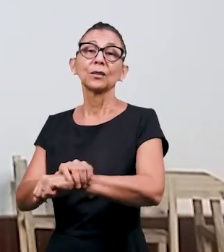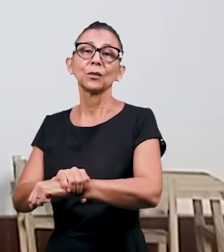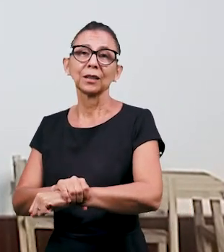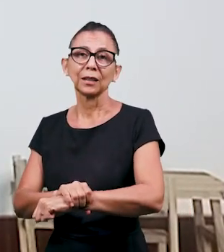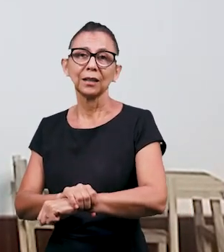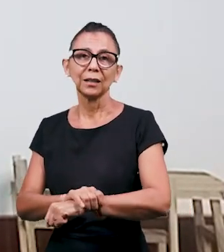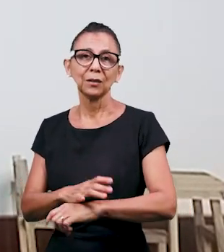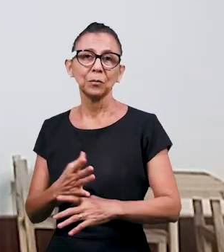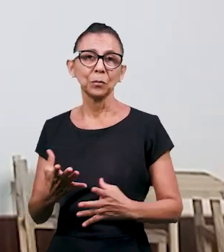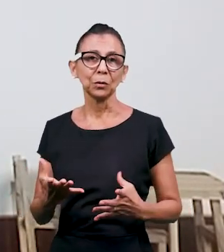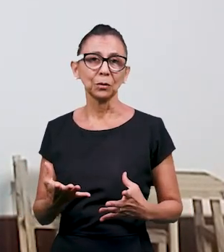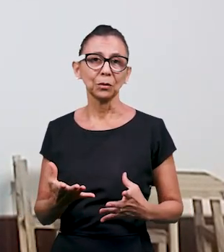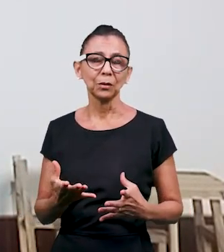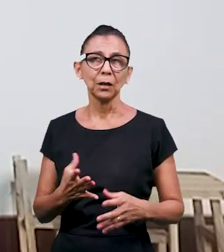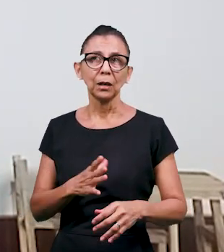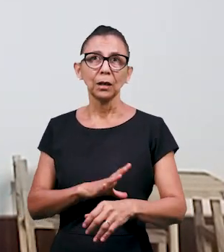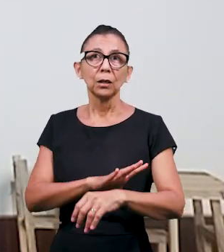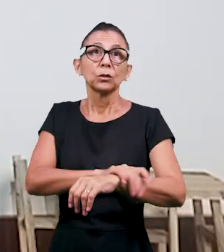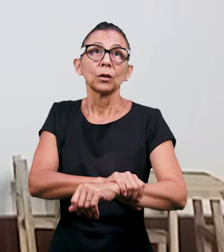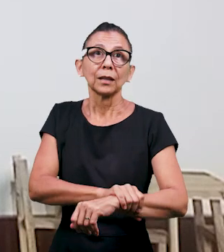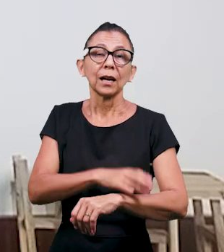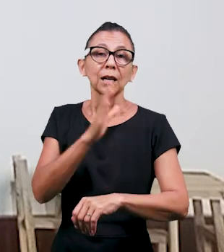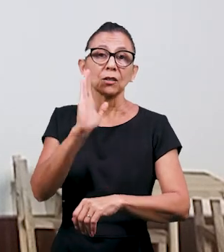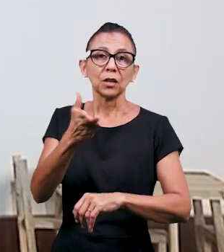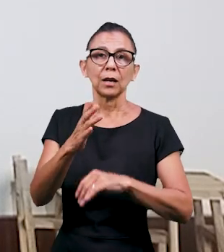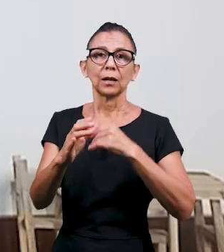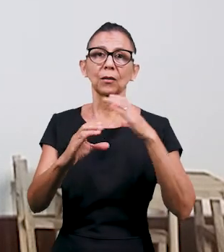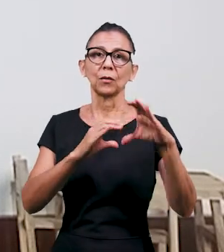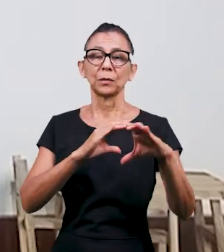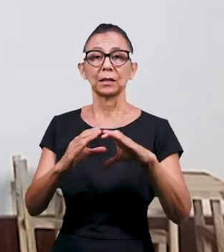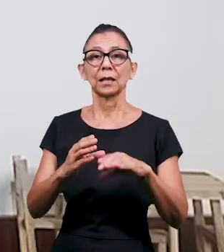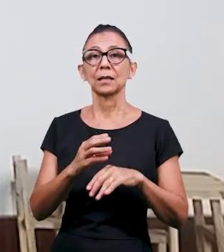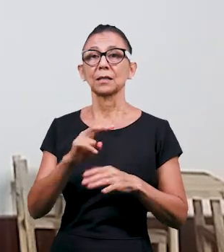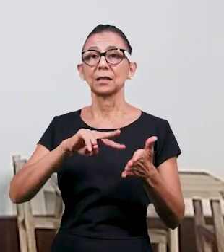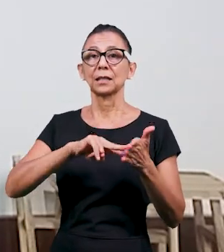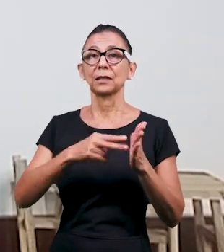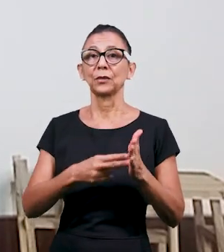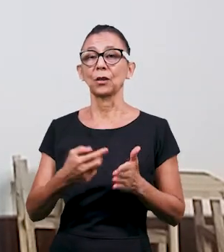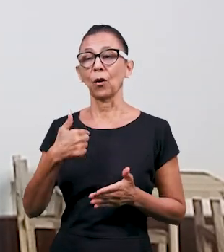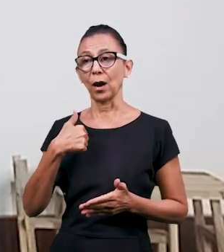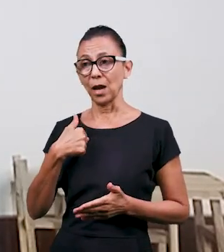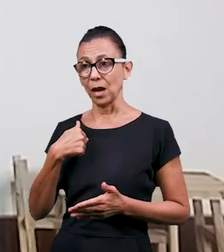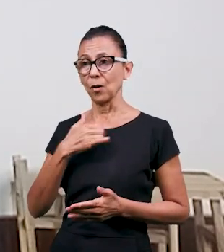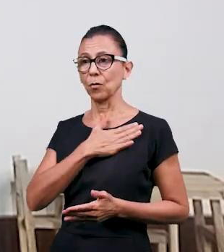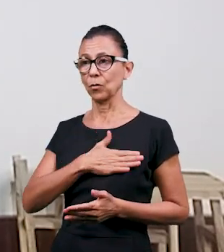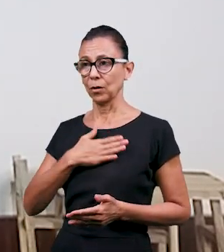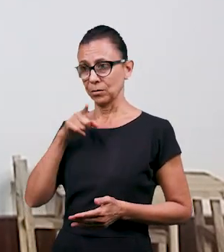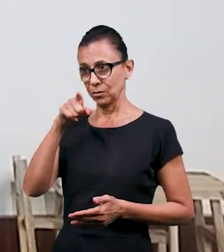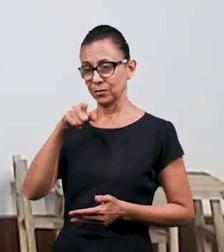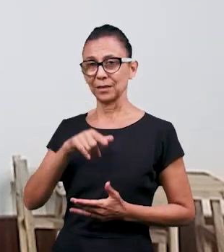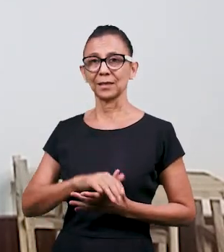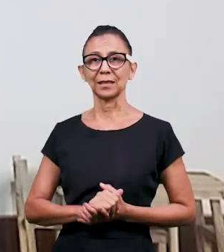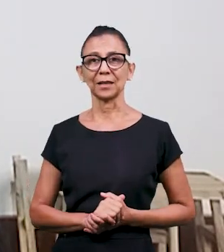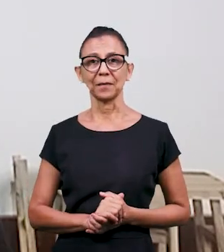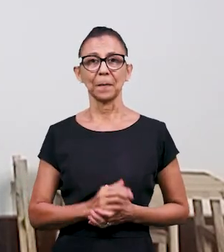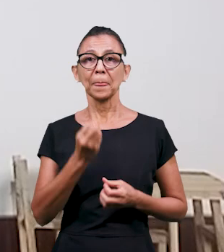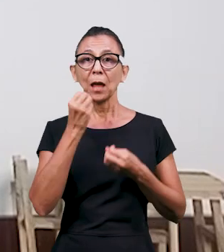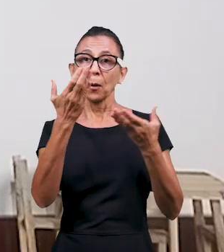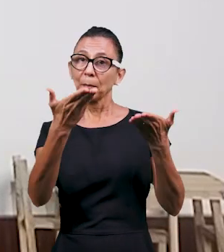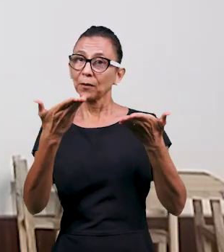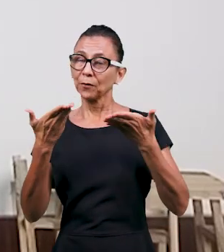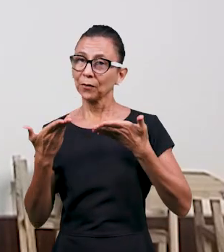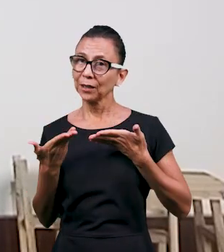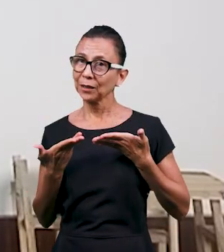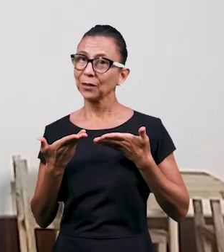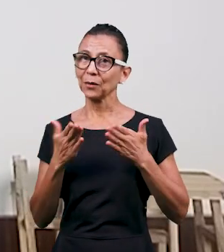O tocar já é a comunicação, o tocar já é dizer, olha, eu estou aqui, eu me importo com você, né? Seja bem-vindo ao